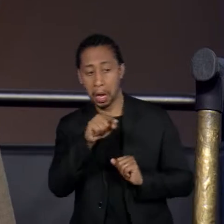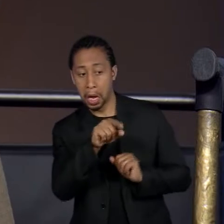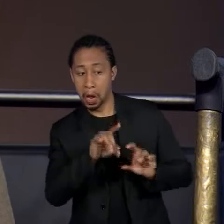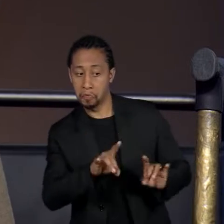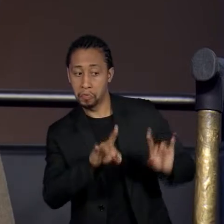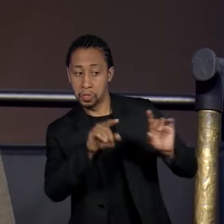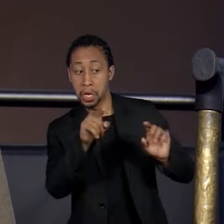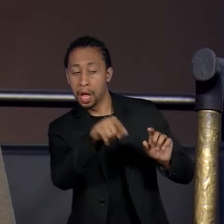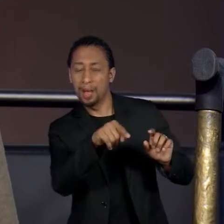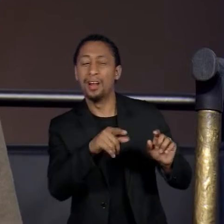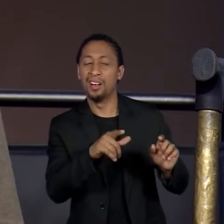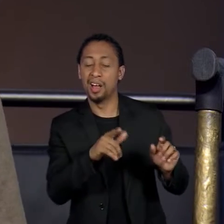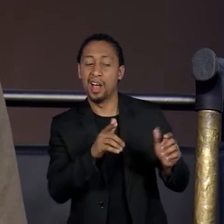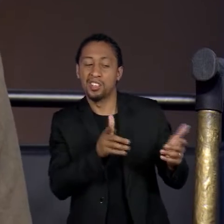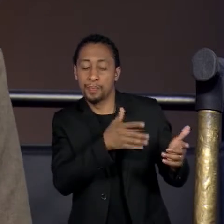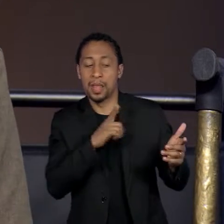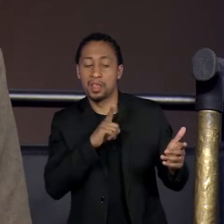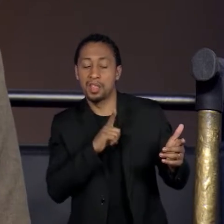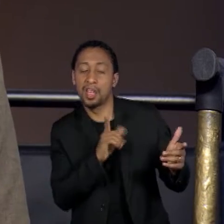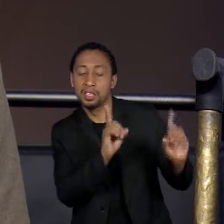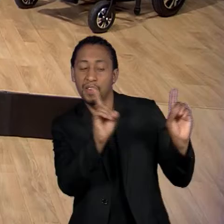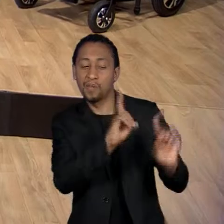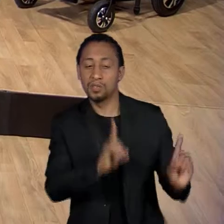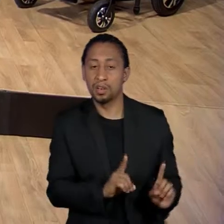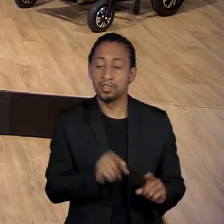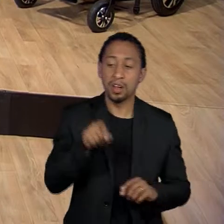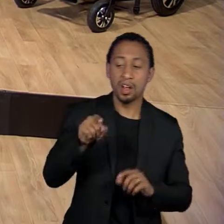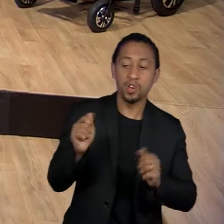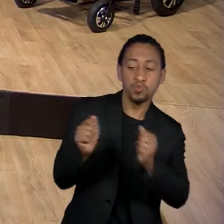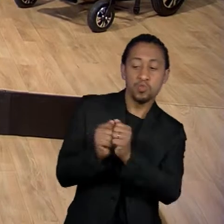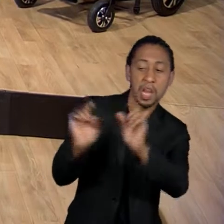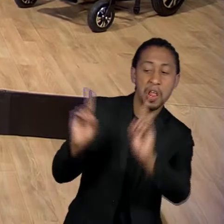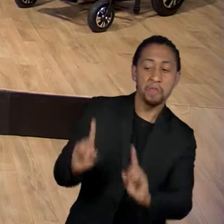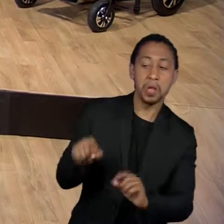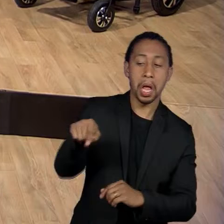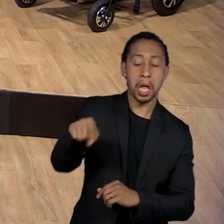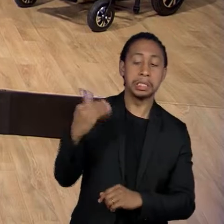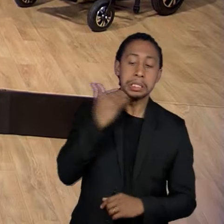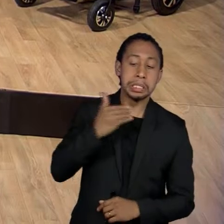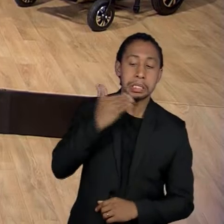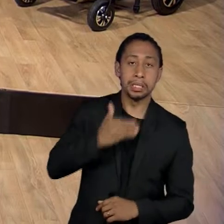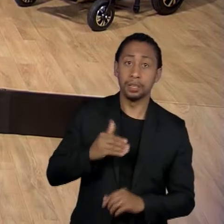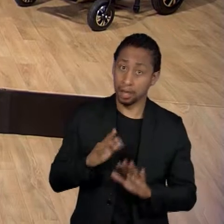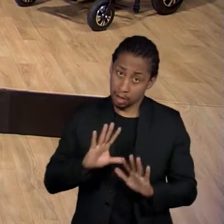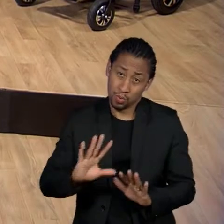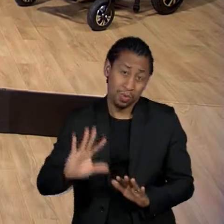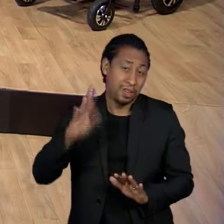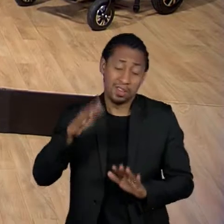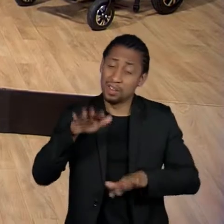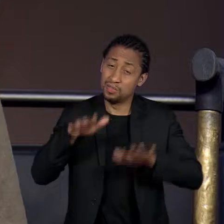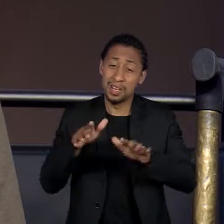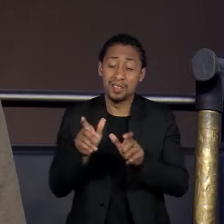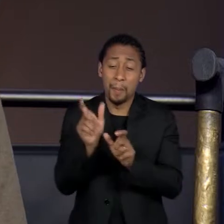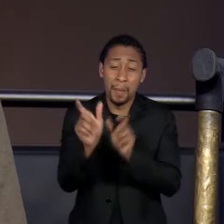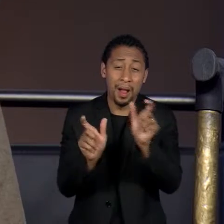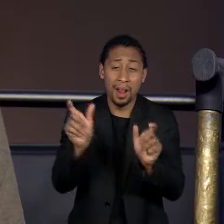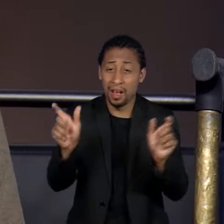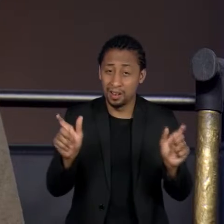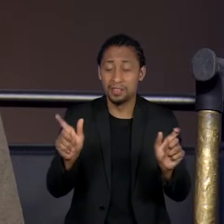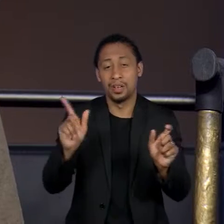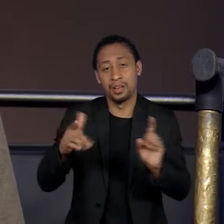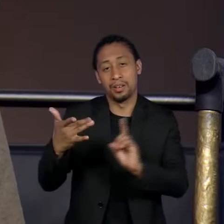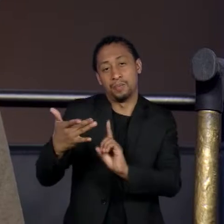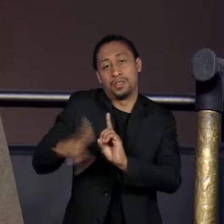portadora de deficiência, a Marina é deficiente. O nosso vocabulário é capacitista e a gente